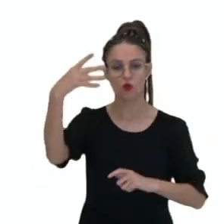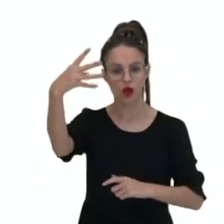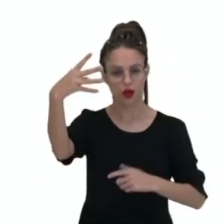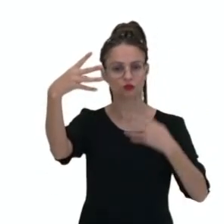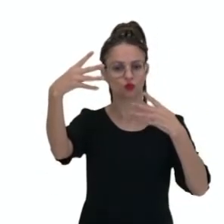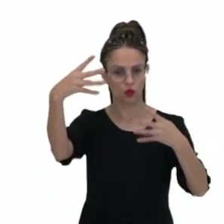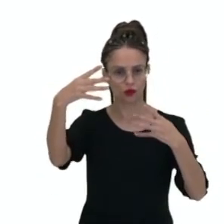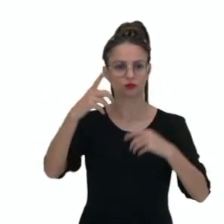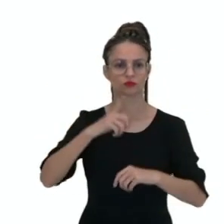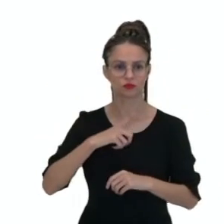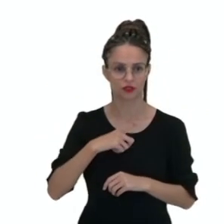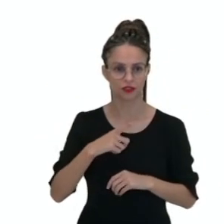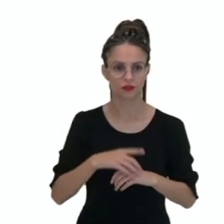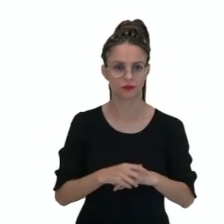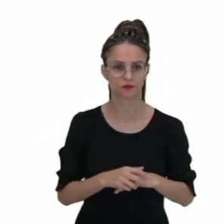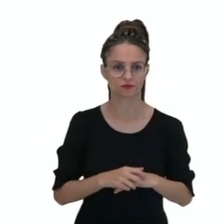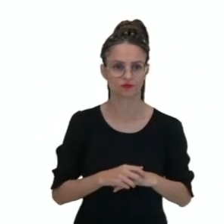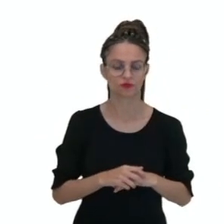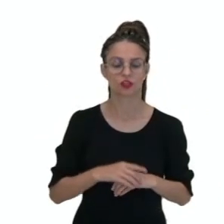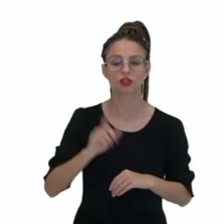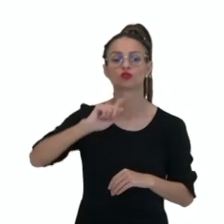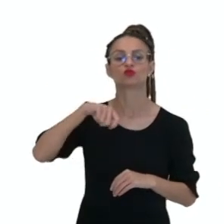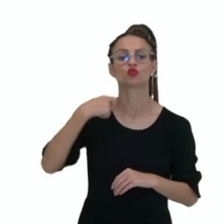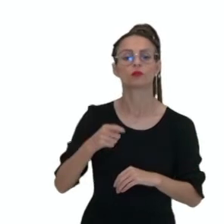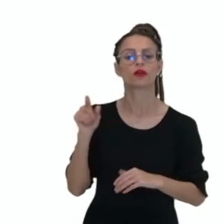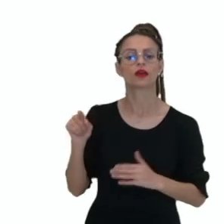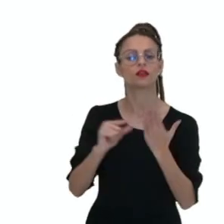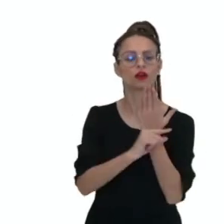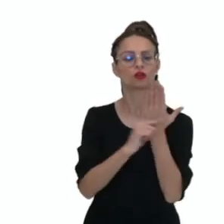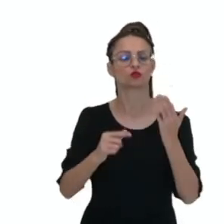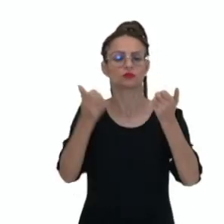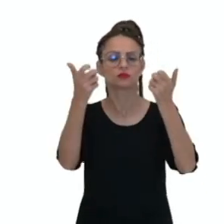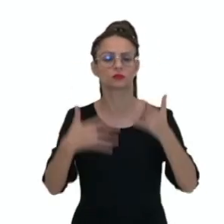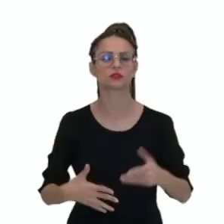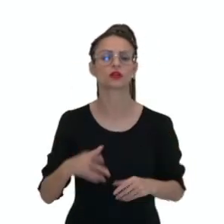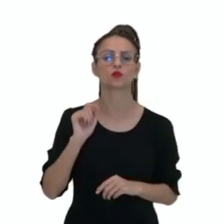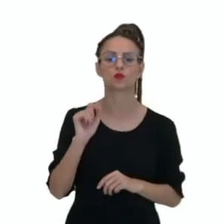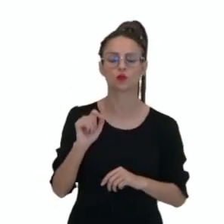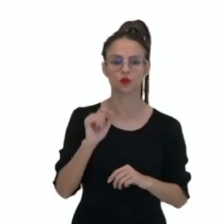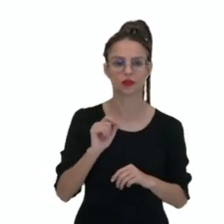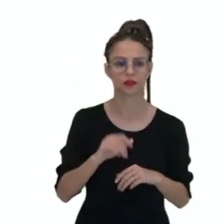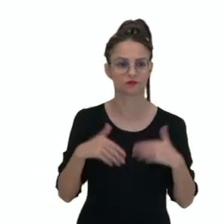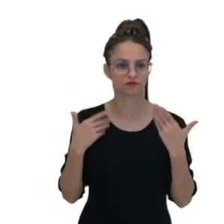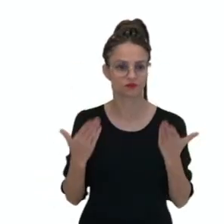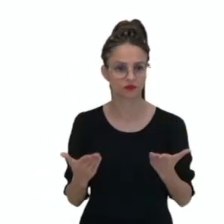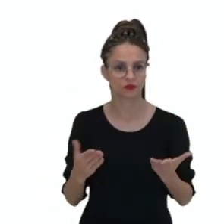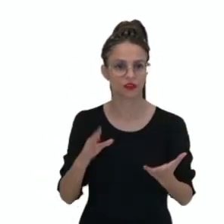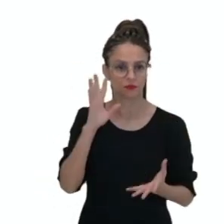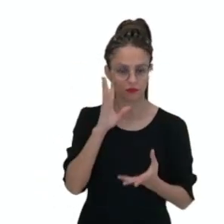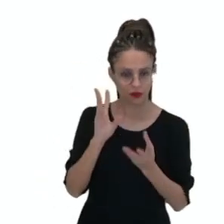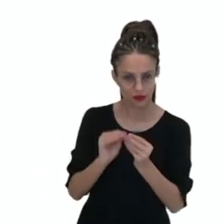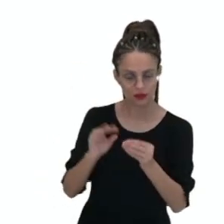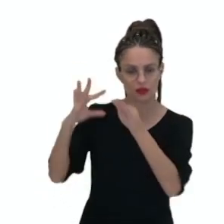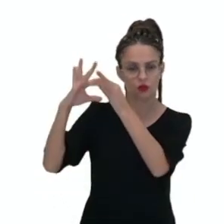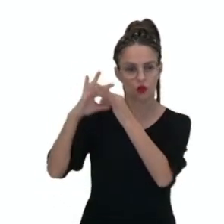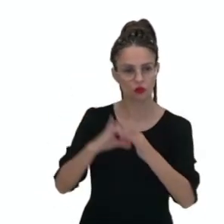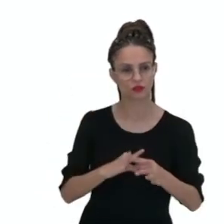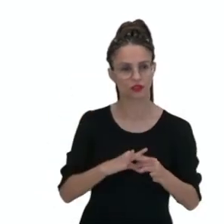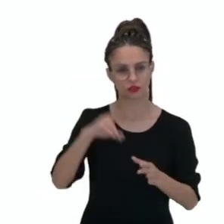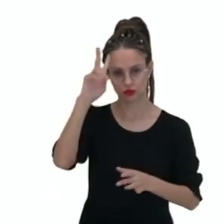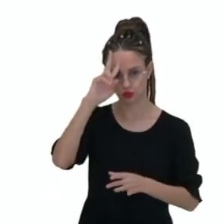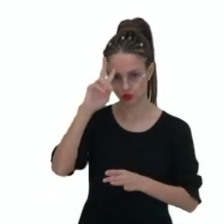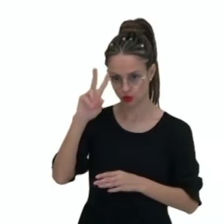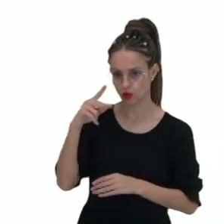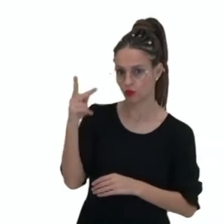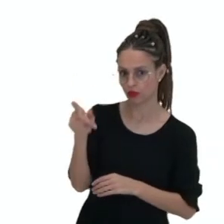né? E sobre o autor, o que nós podemos dizer? Nós podemos dizer, então, que para entender o contexto histórico em que está